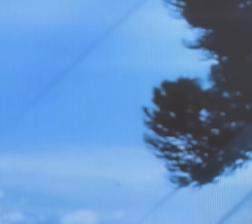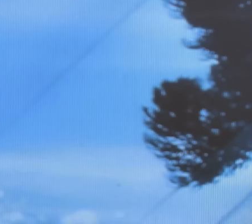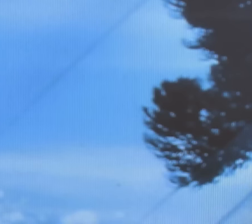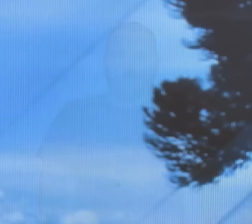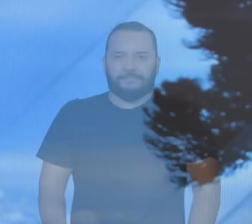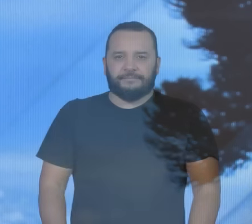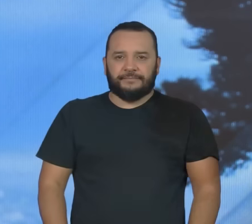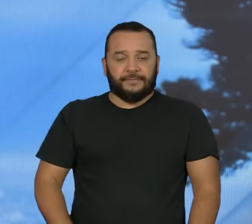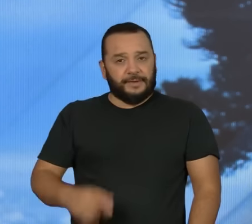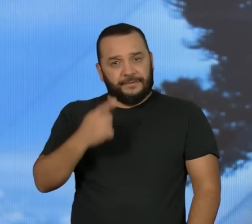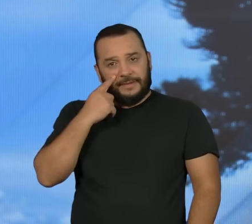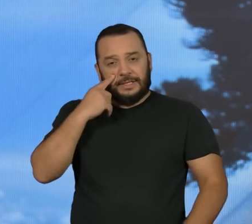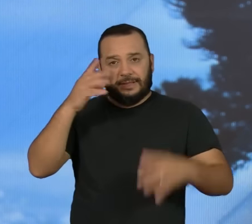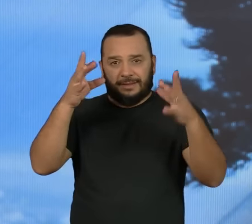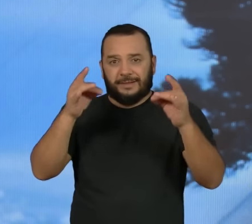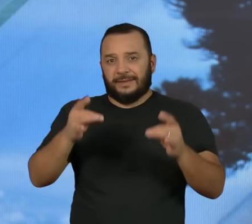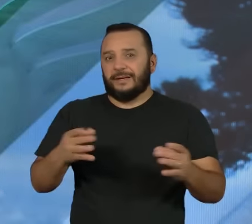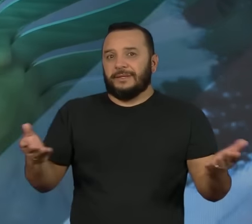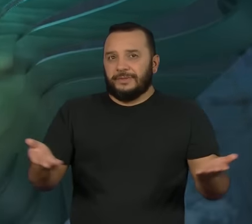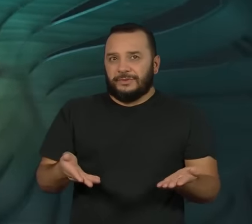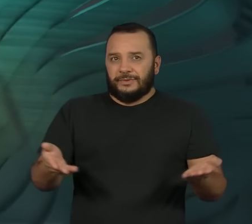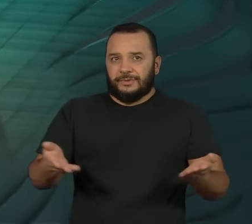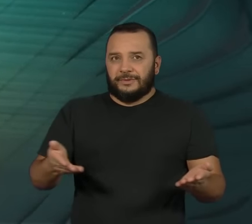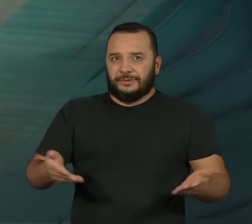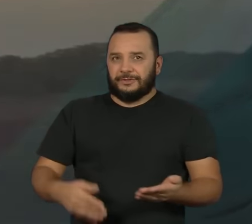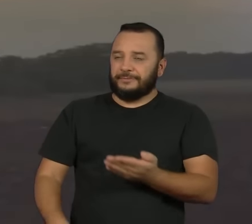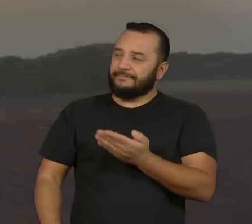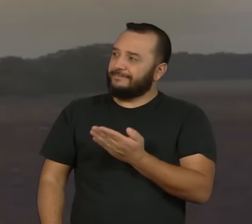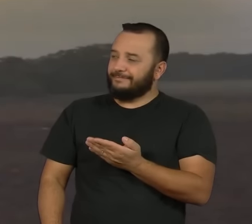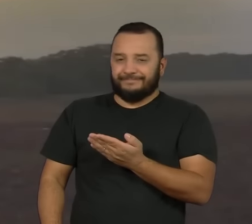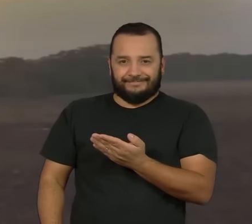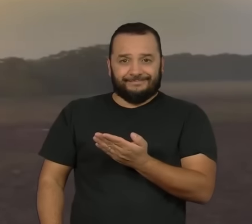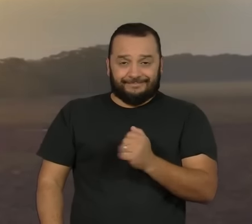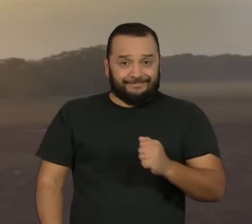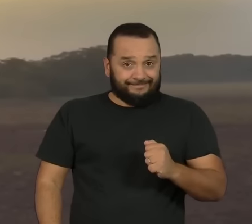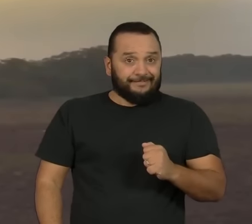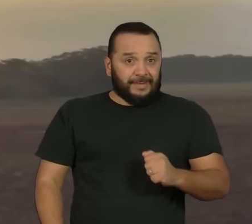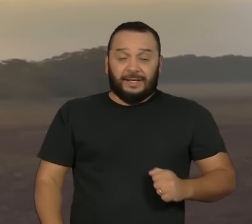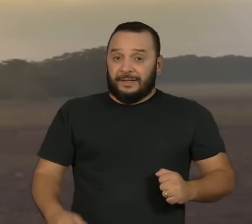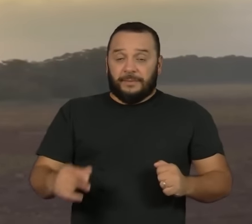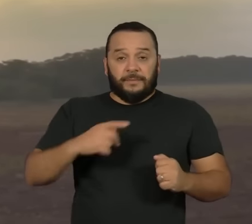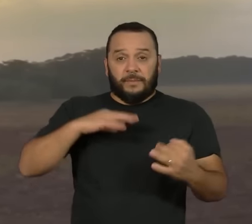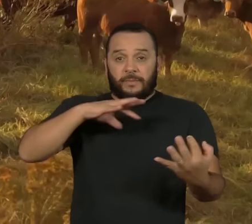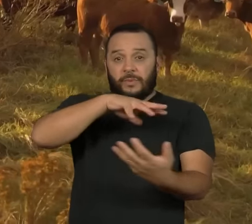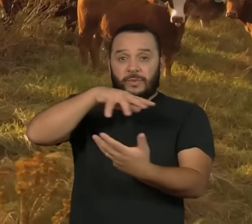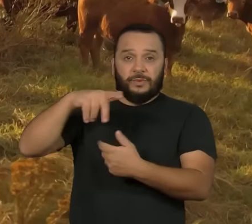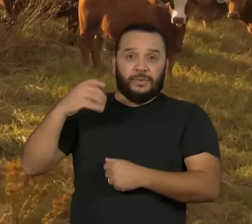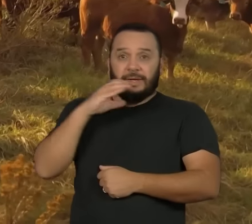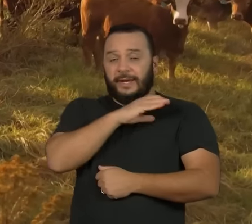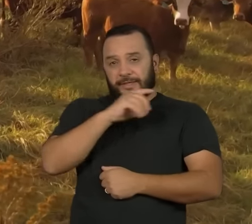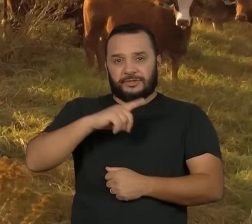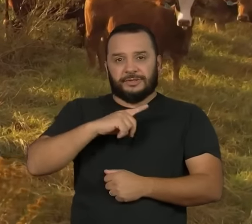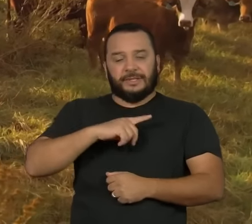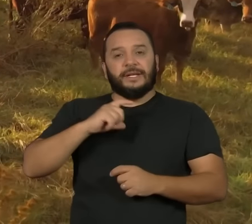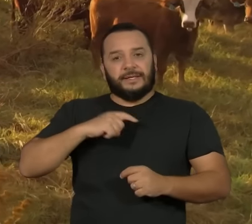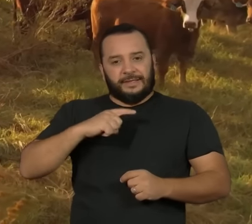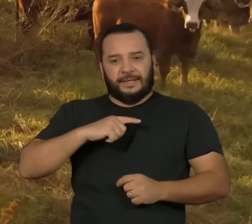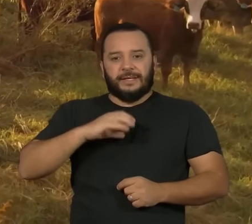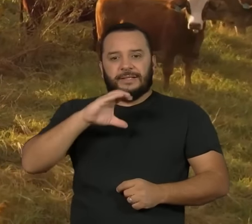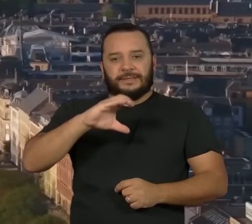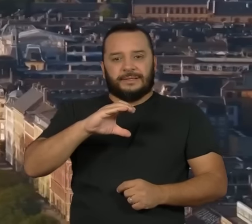Veja os detalhes do programa de hoje. Um dos responsáveis pelo aquecimento global, o metano emitido pela